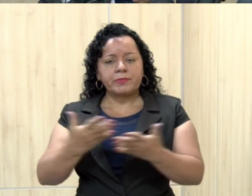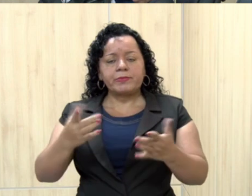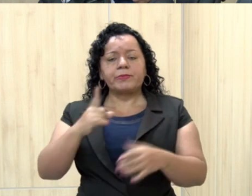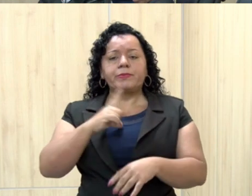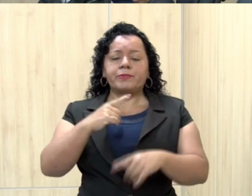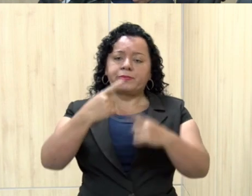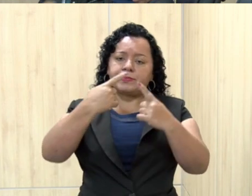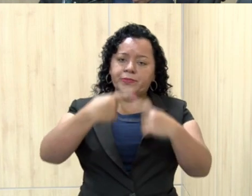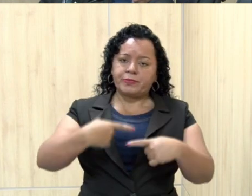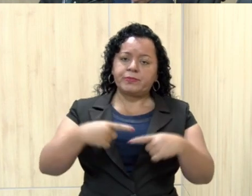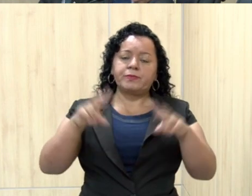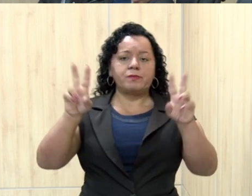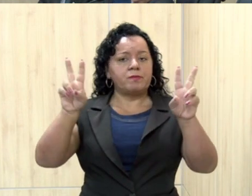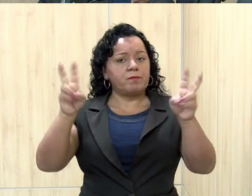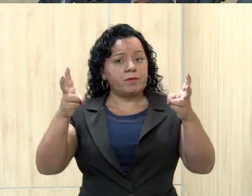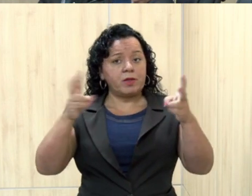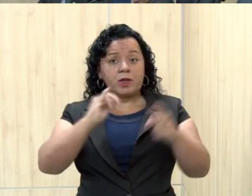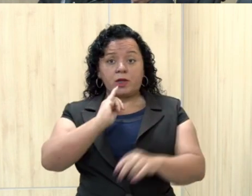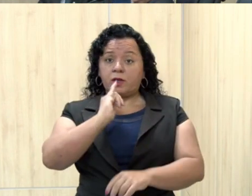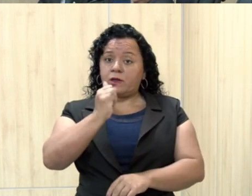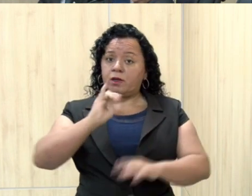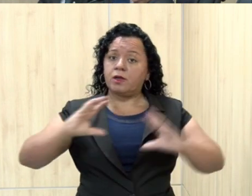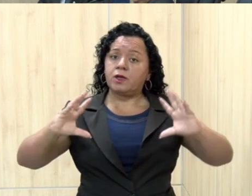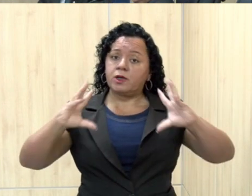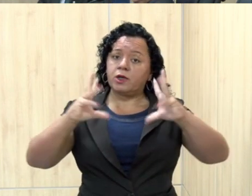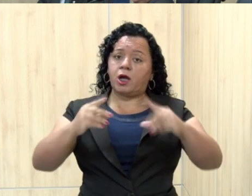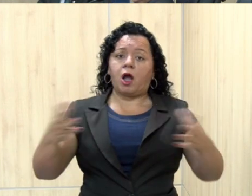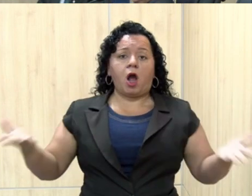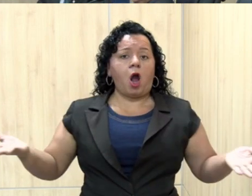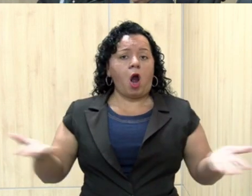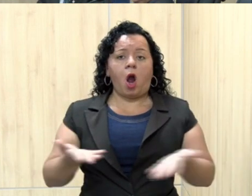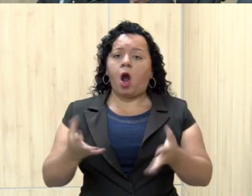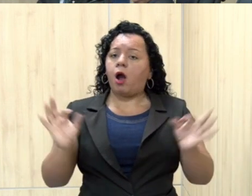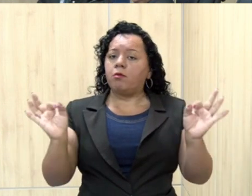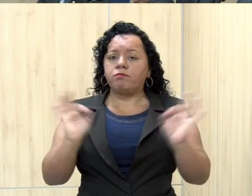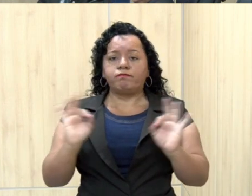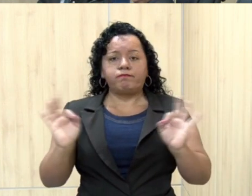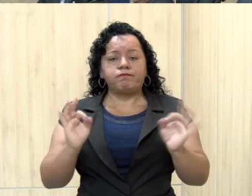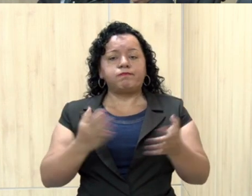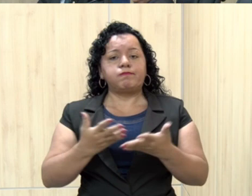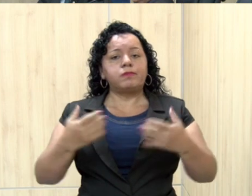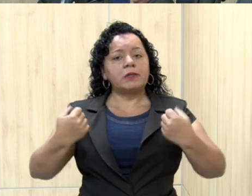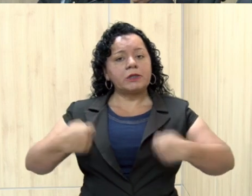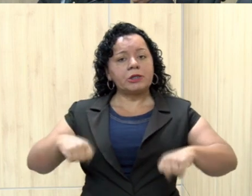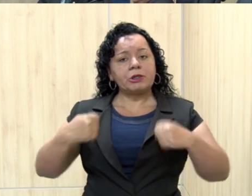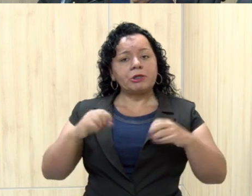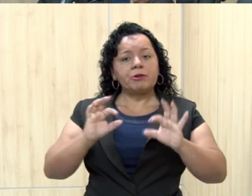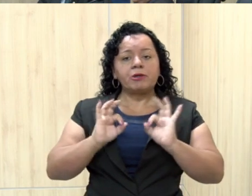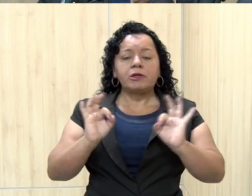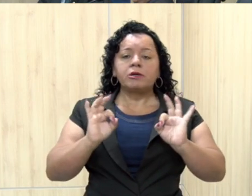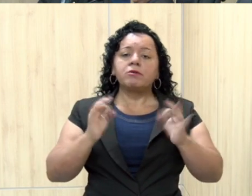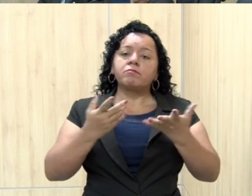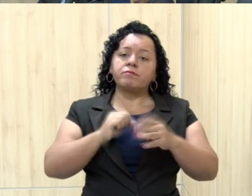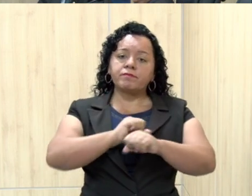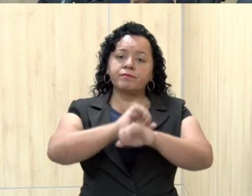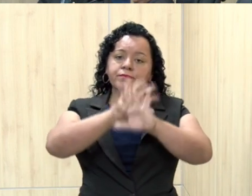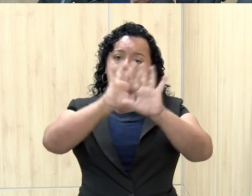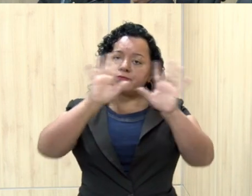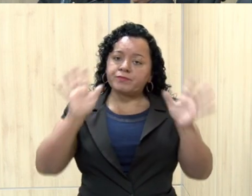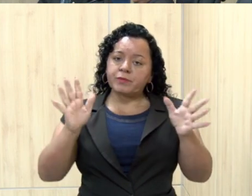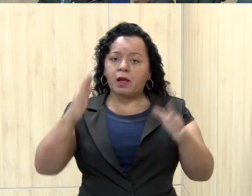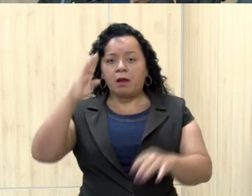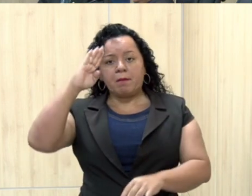concorrente e digo a todos vocês não é de hoje que a gente precisa realmente dessa transparência e principalmente